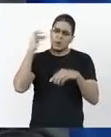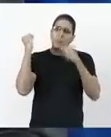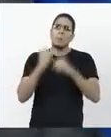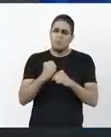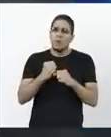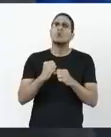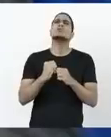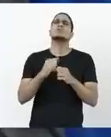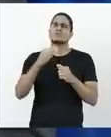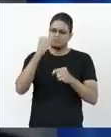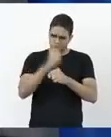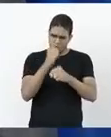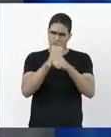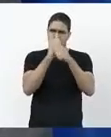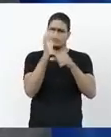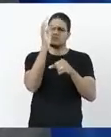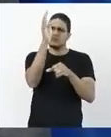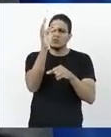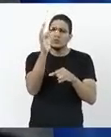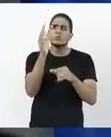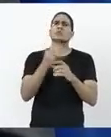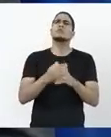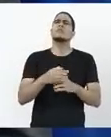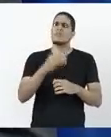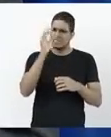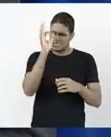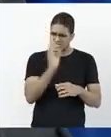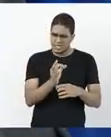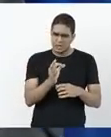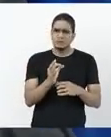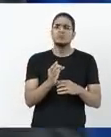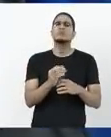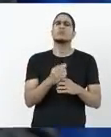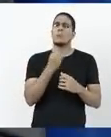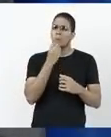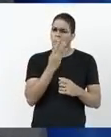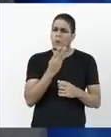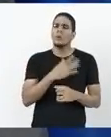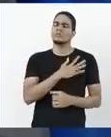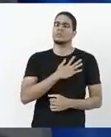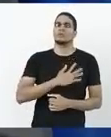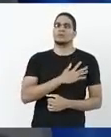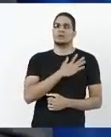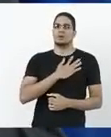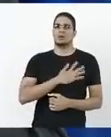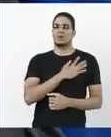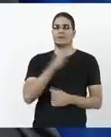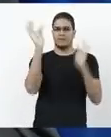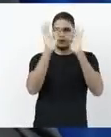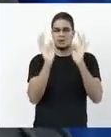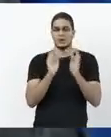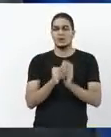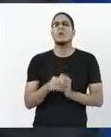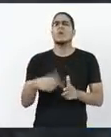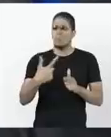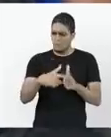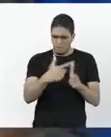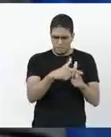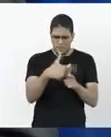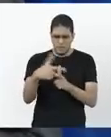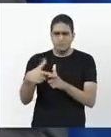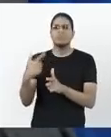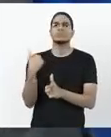saudável, alegre, muito feliz. Os problemas todos nós conhecemos. Há uma Belém